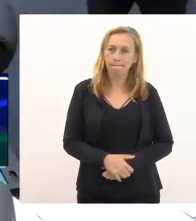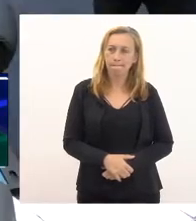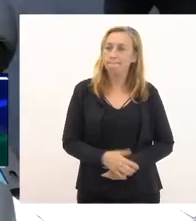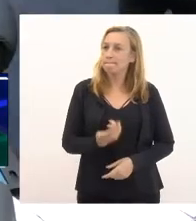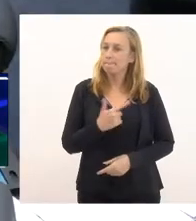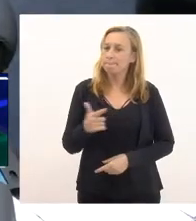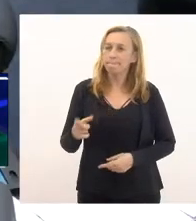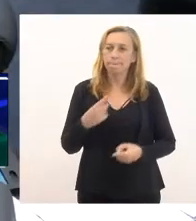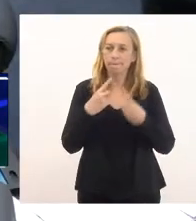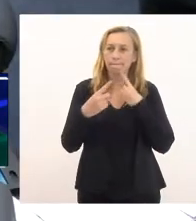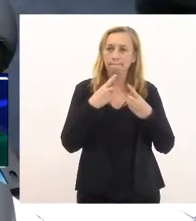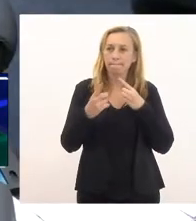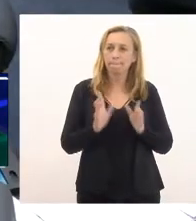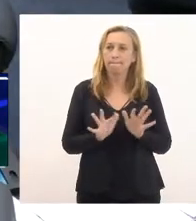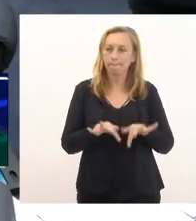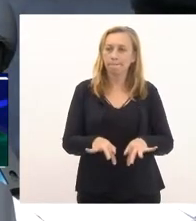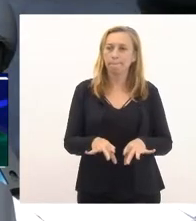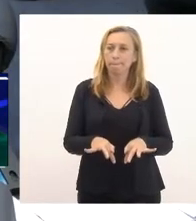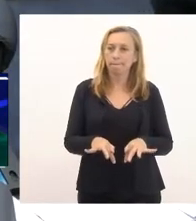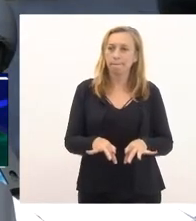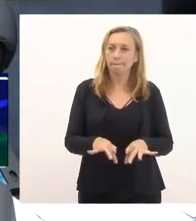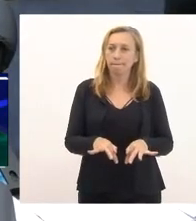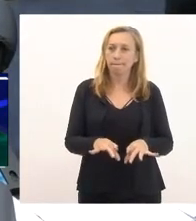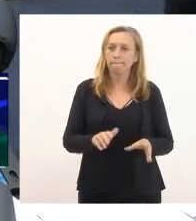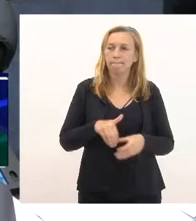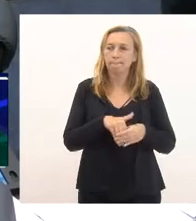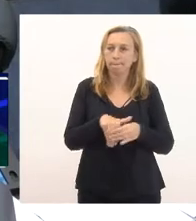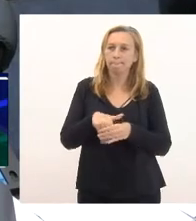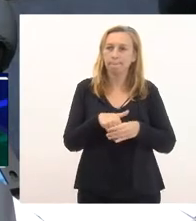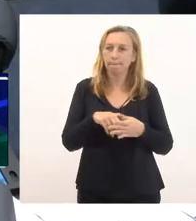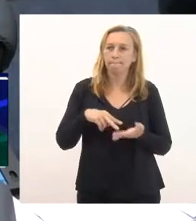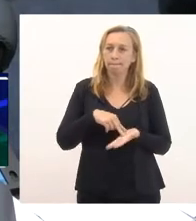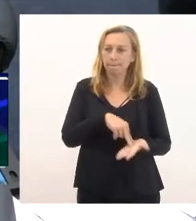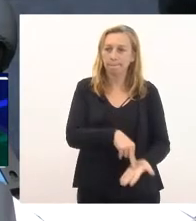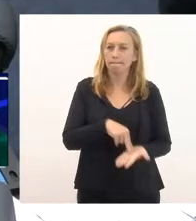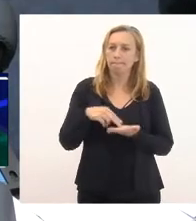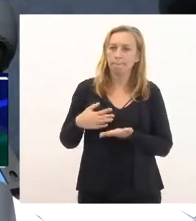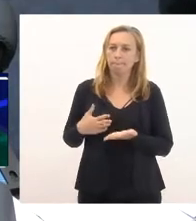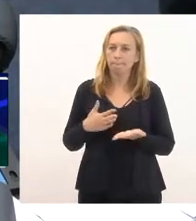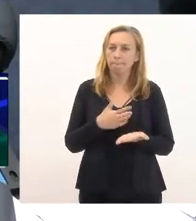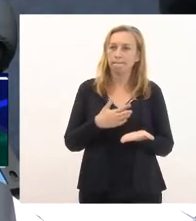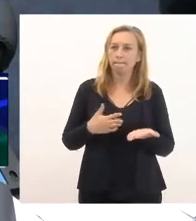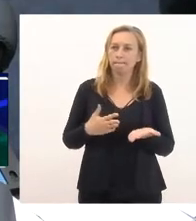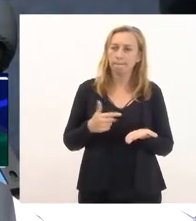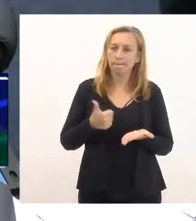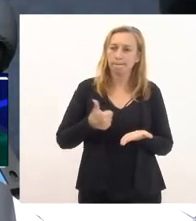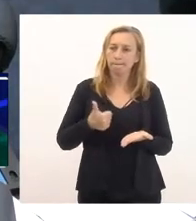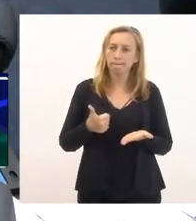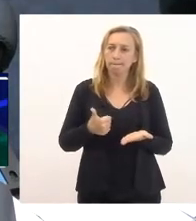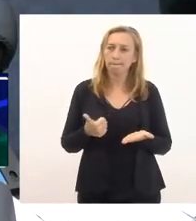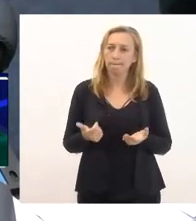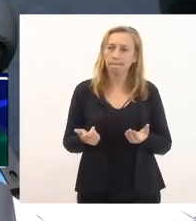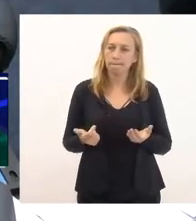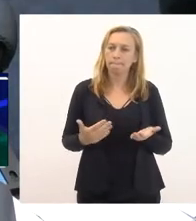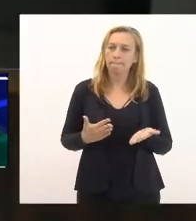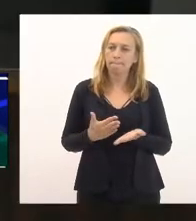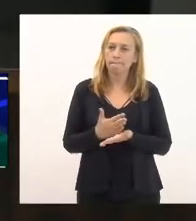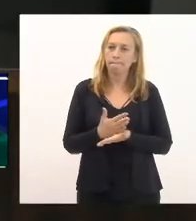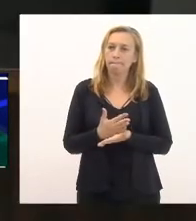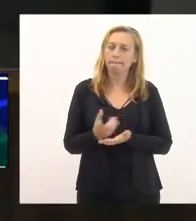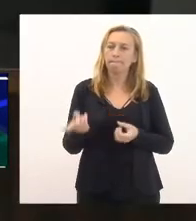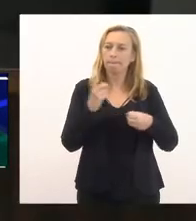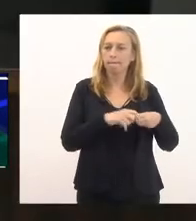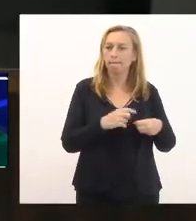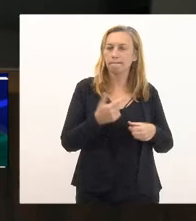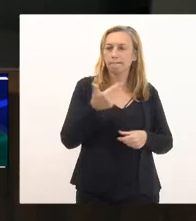Não havendo quem queira discutir, encerra a discussão em votação. Se os que aprovam permaneçam como estão em primeira, aprovado, vai